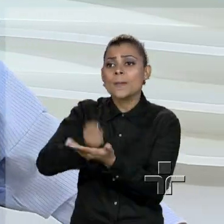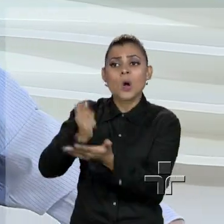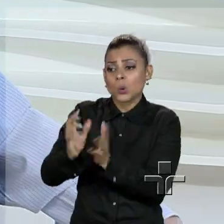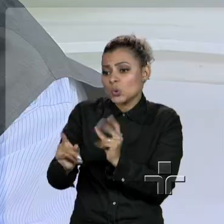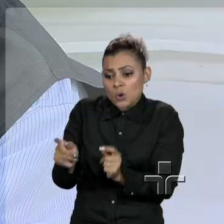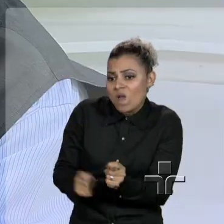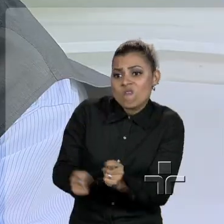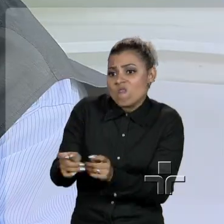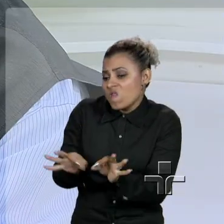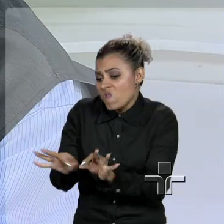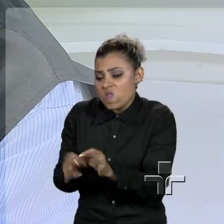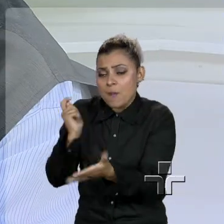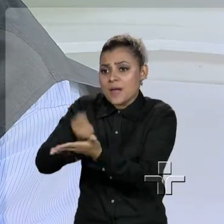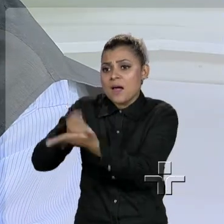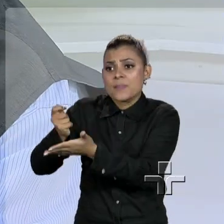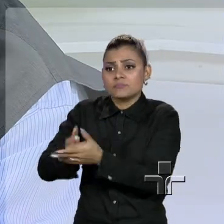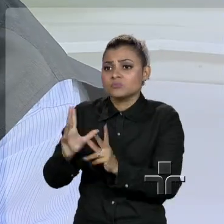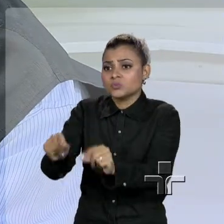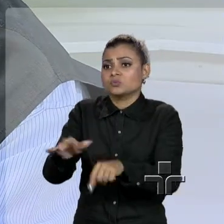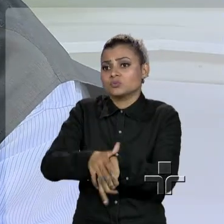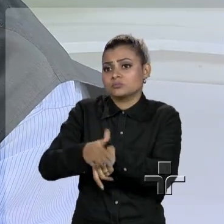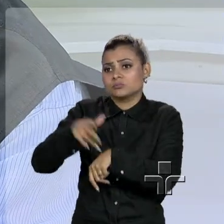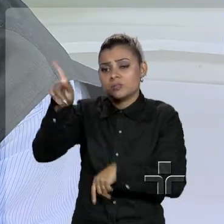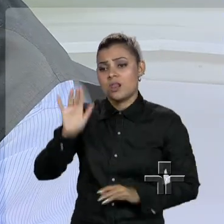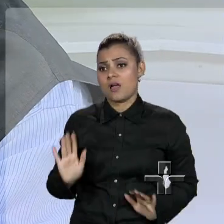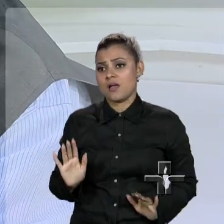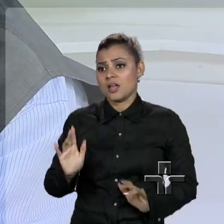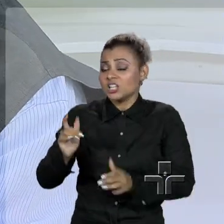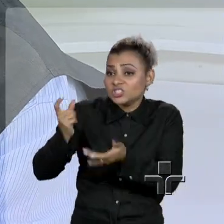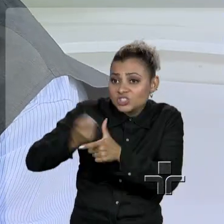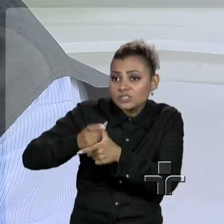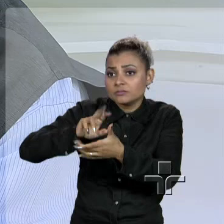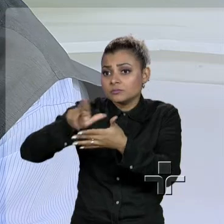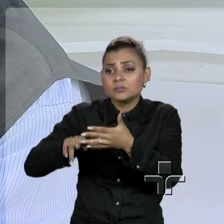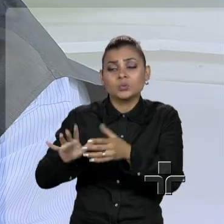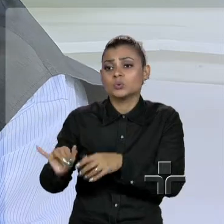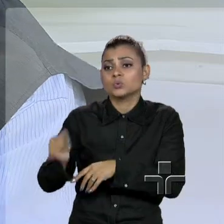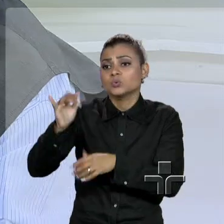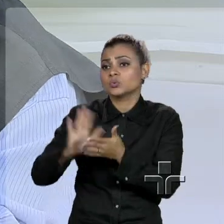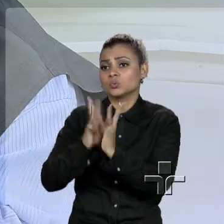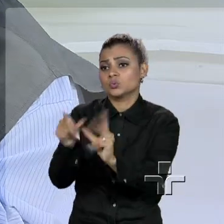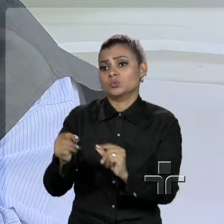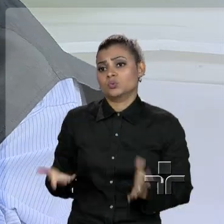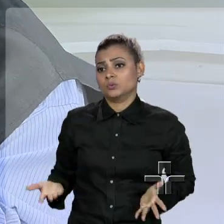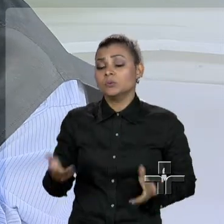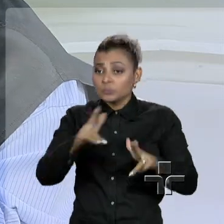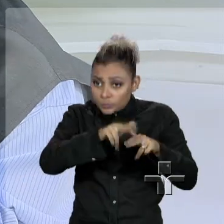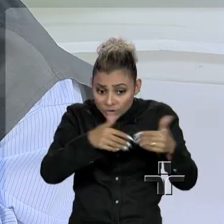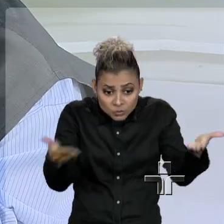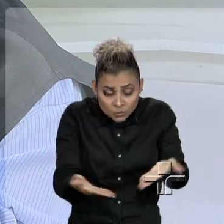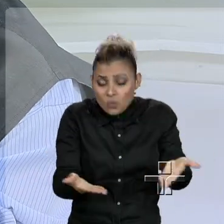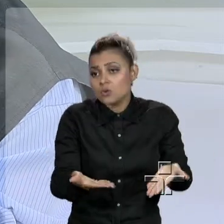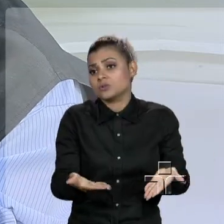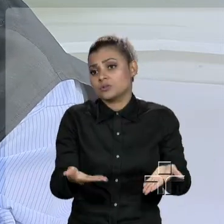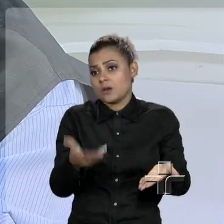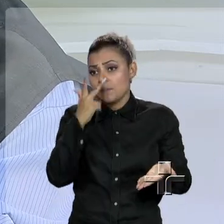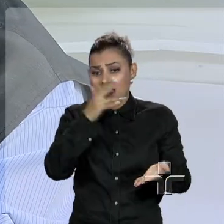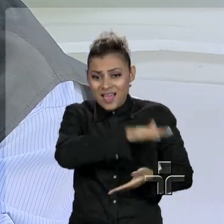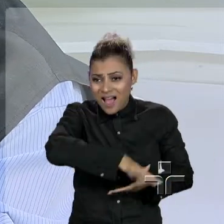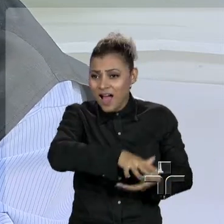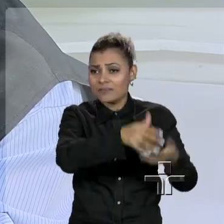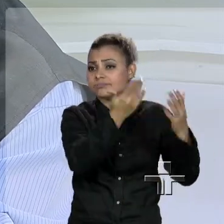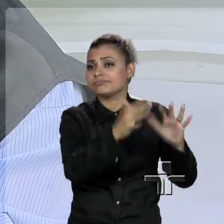produzindo a malese que nós estamos vivendo. É isto que está produzindo essa destruição, essa descrença no